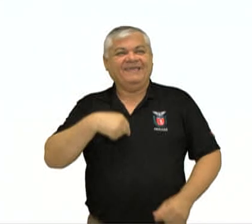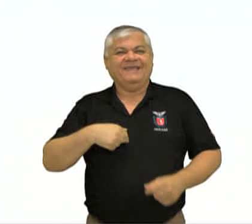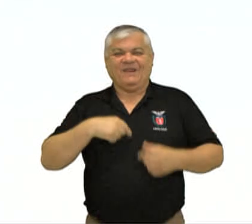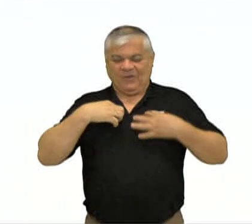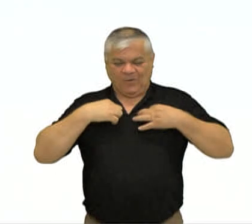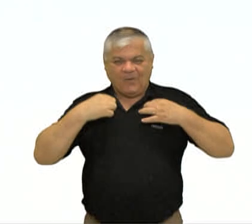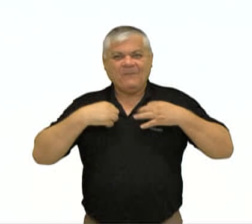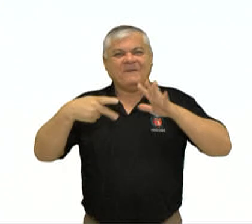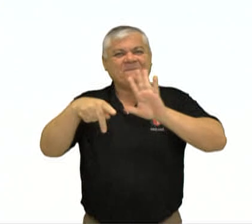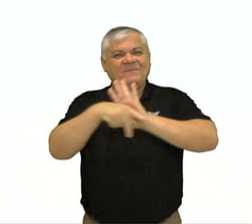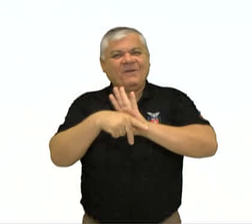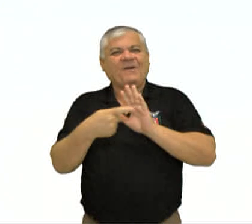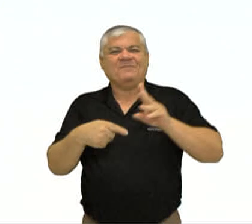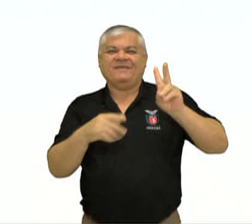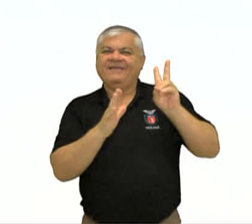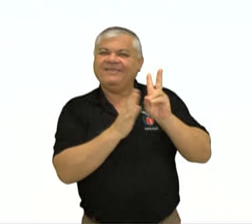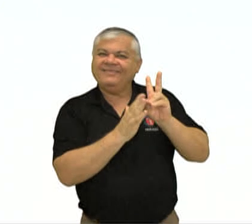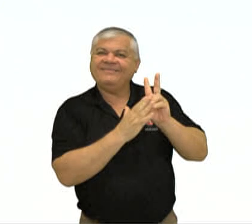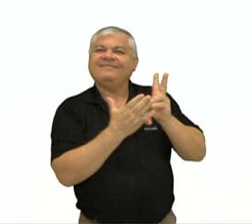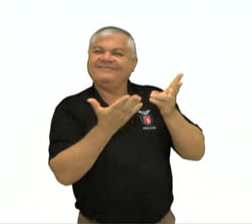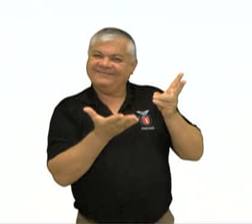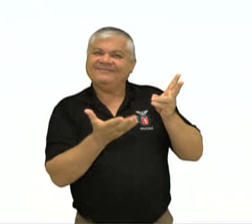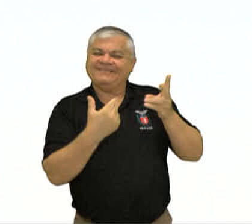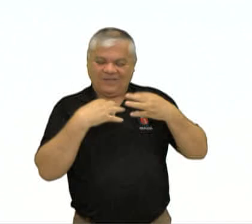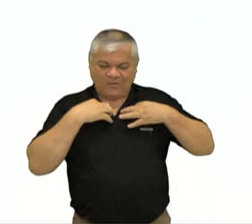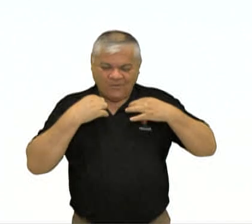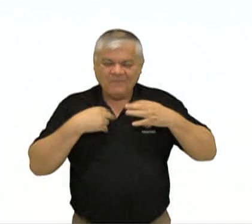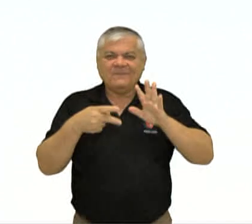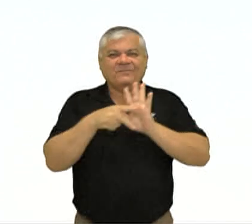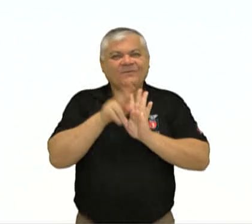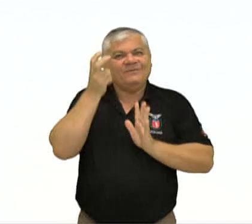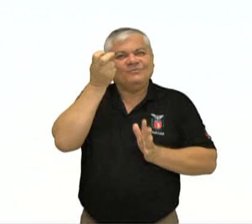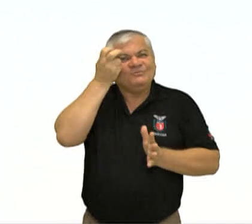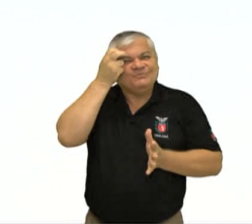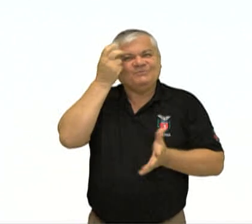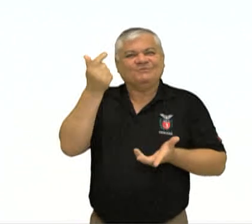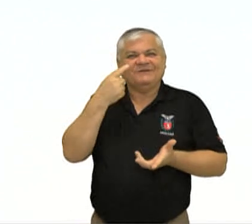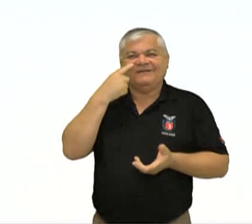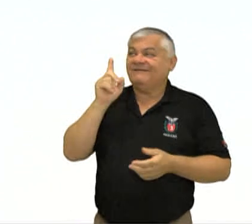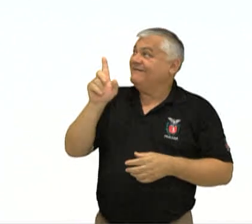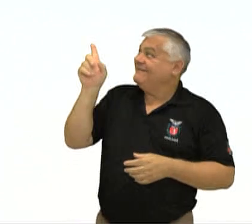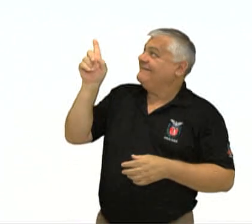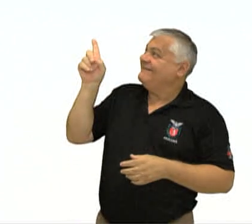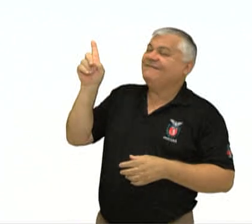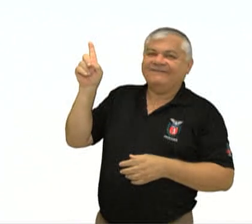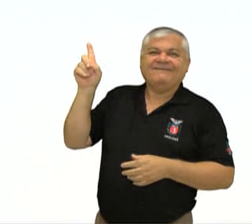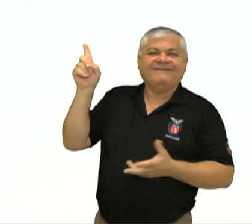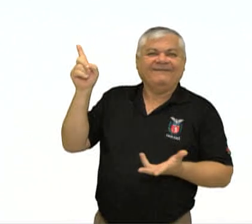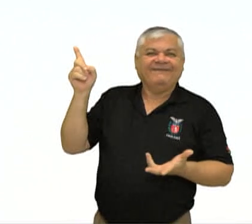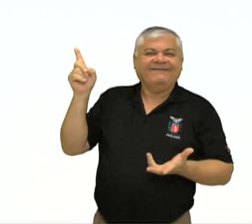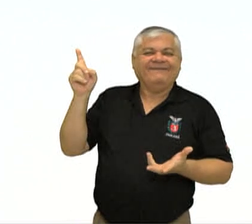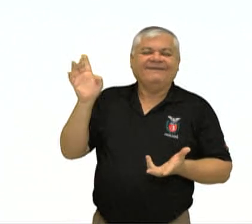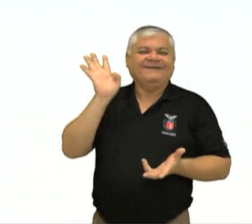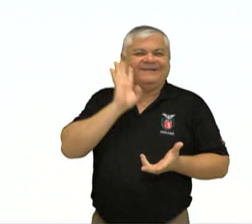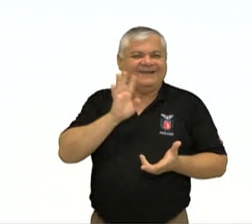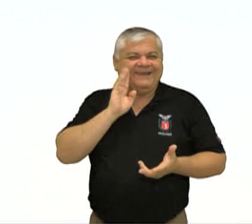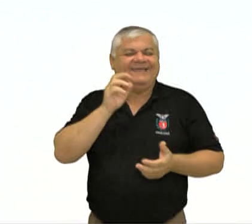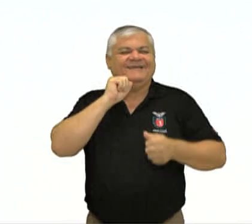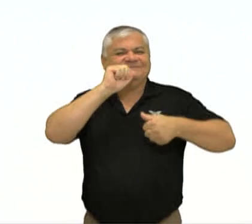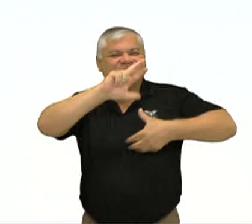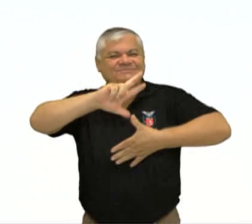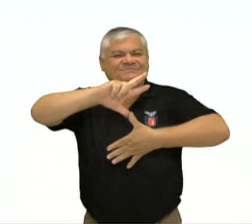trajes típicos. Então, para a gente poder conhecer e valorizar a cultura americana, a cultura de todo o continente,